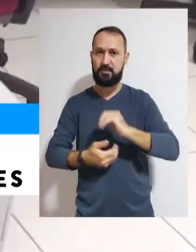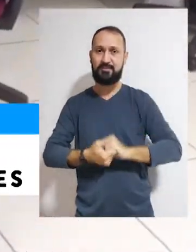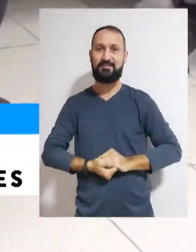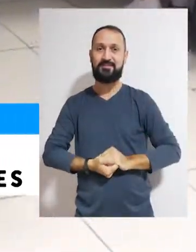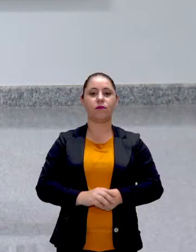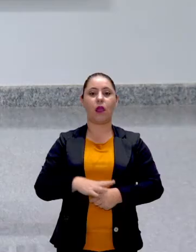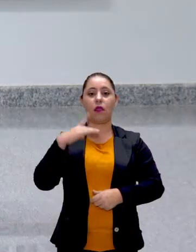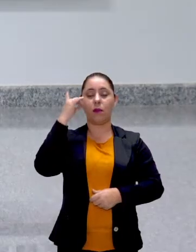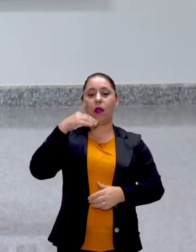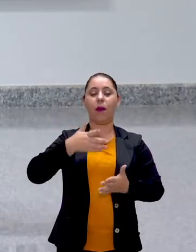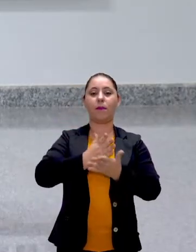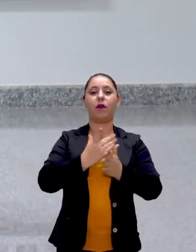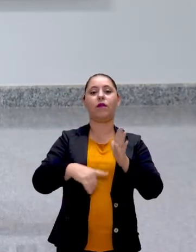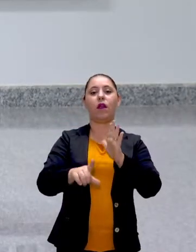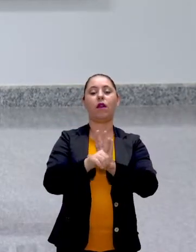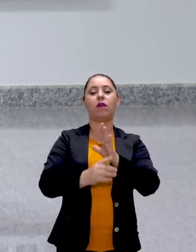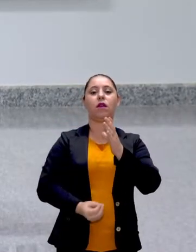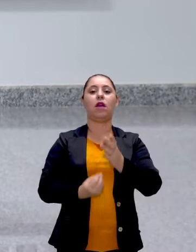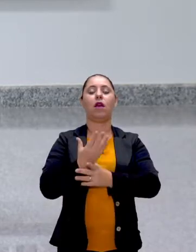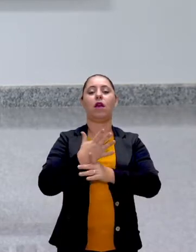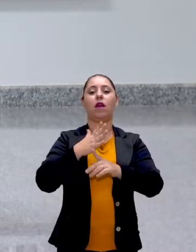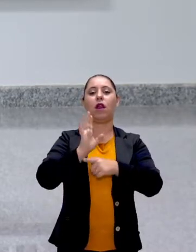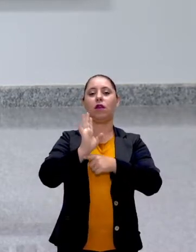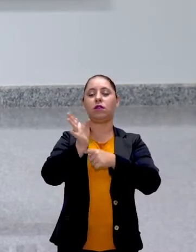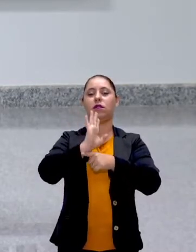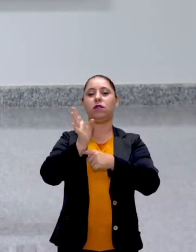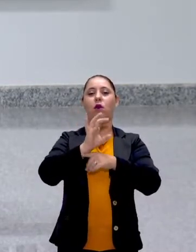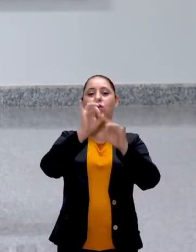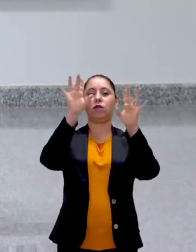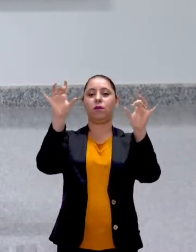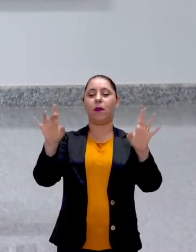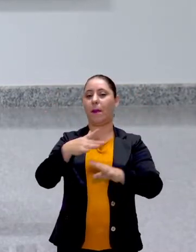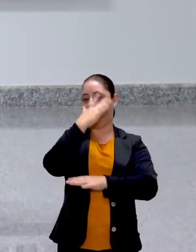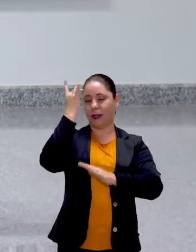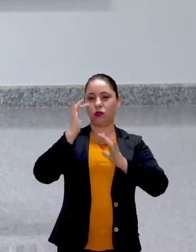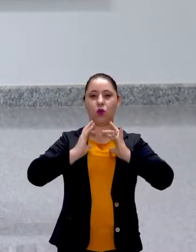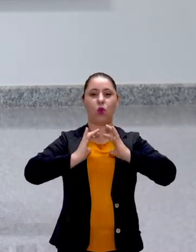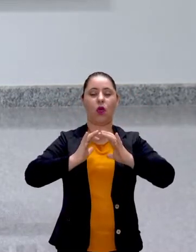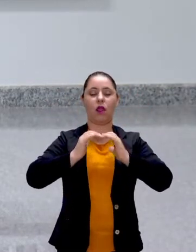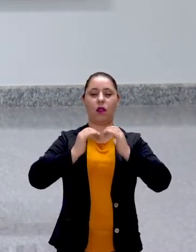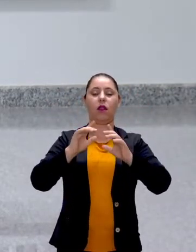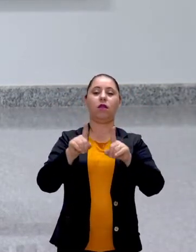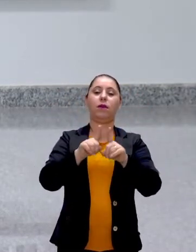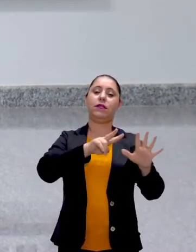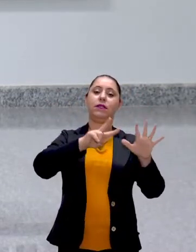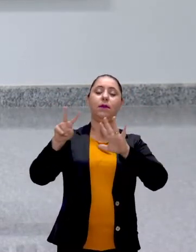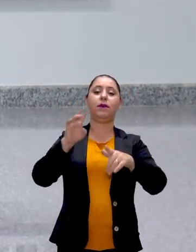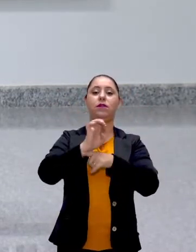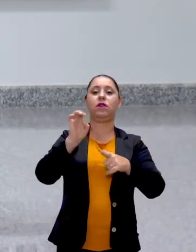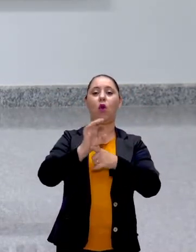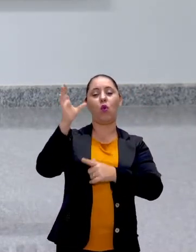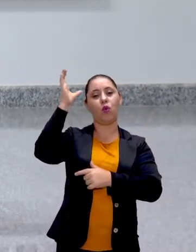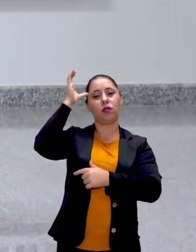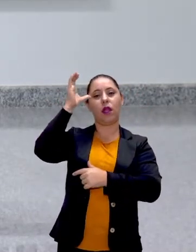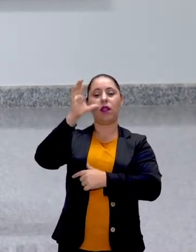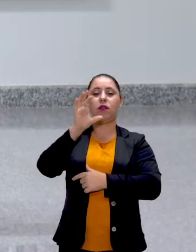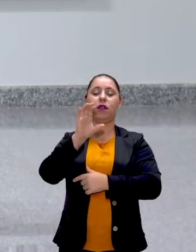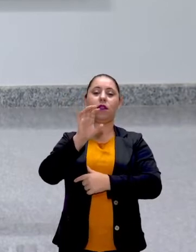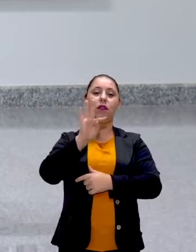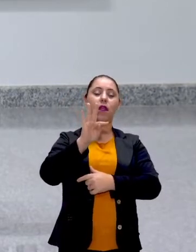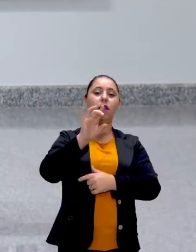Mulher Brasileira. Deputados aprovam lei que cria sessão de cinema especial para autistas e semana estadual